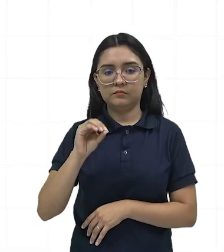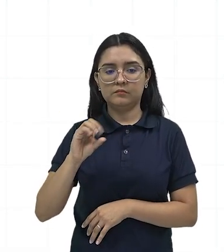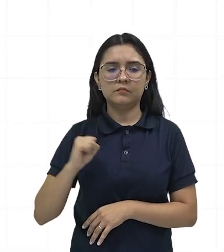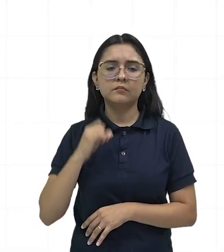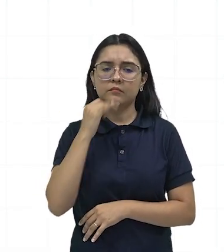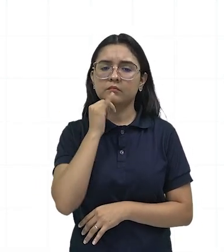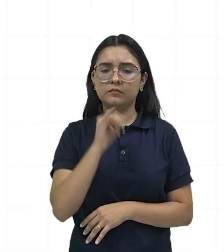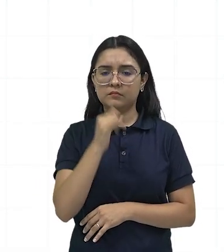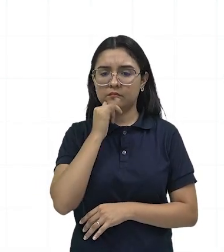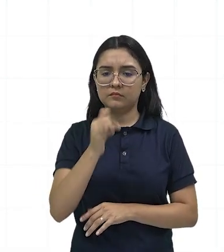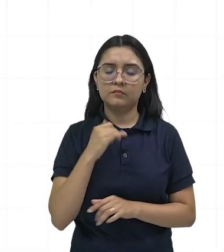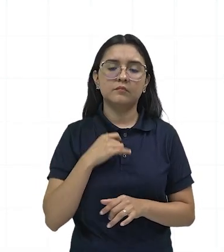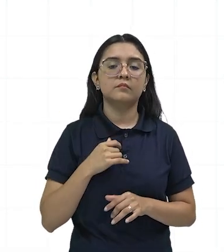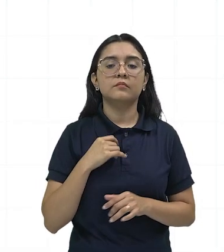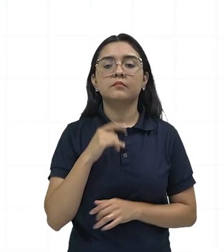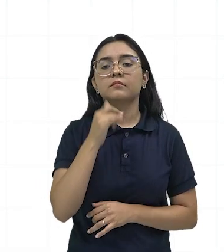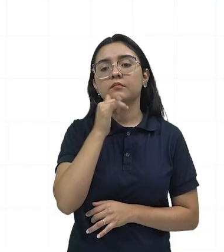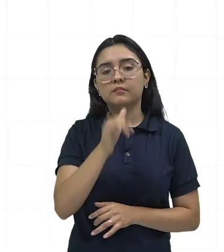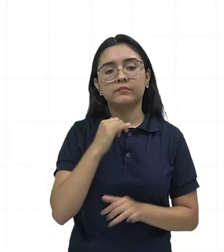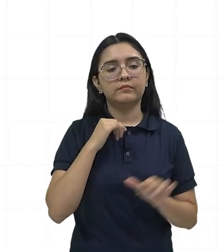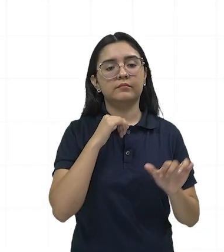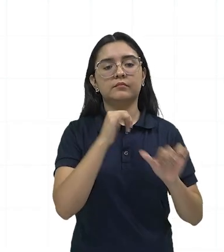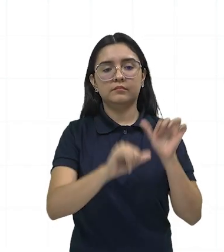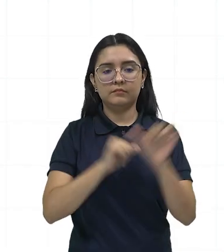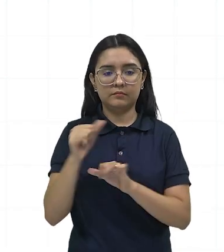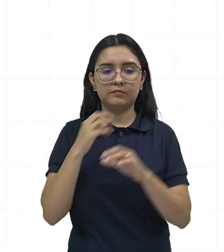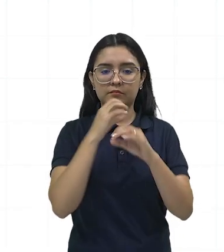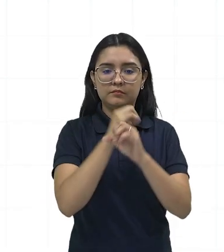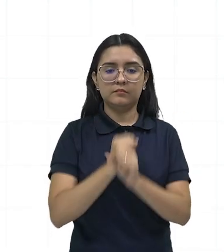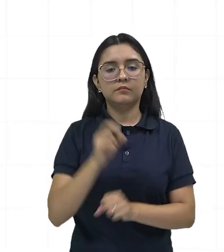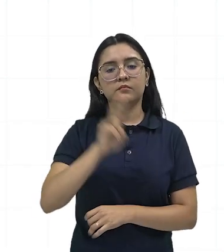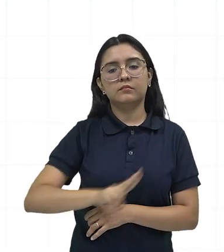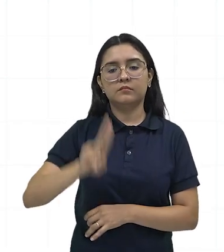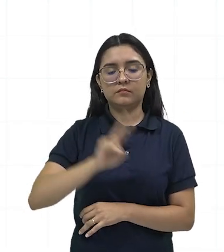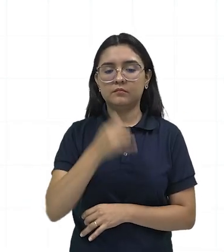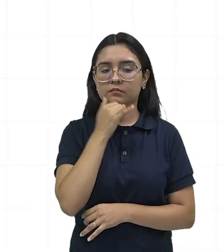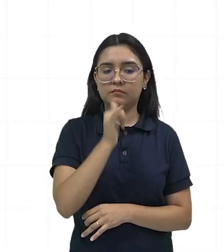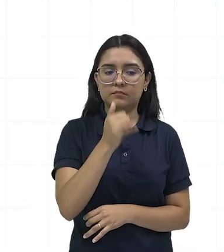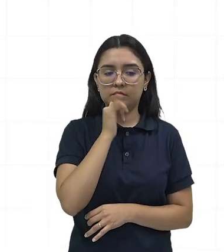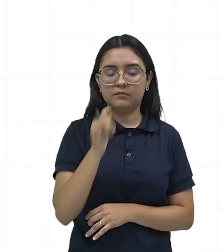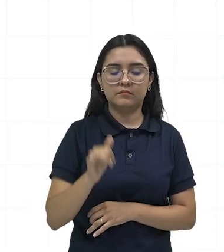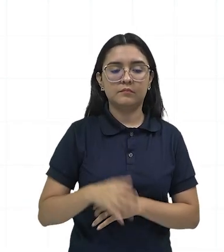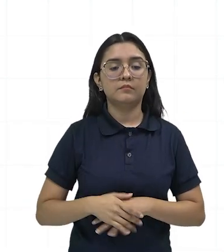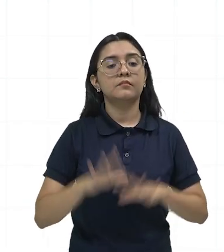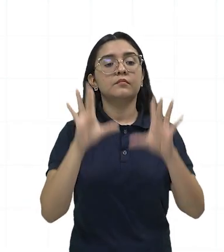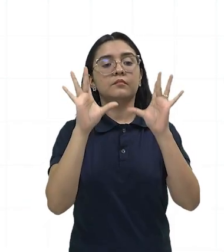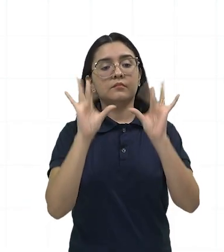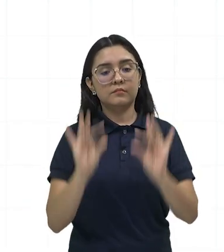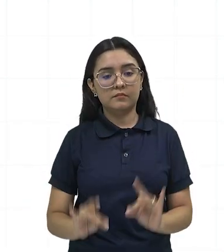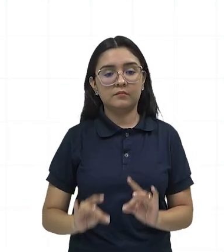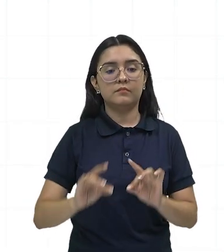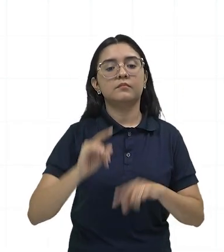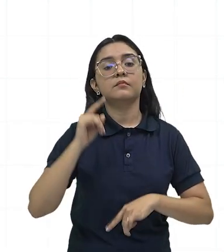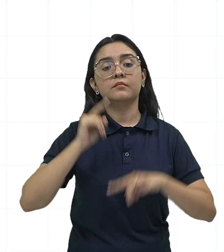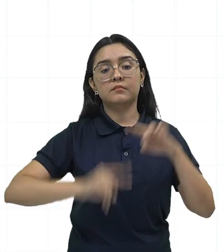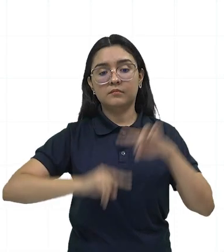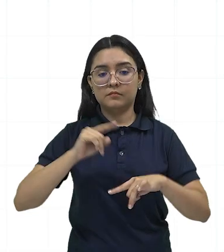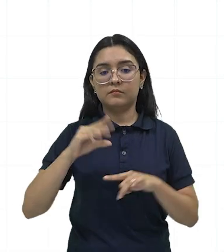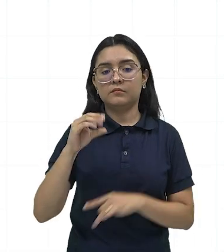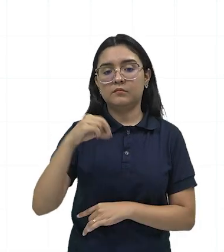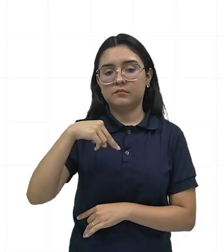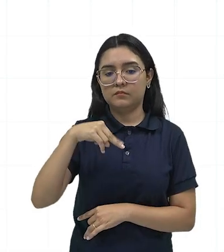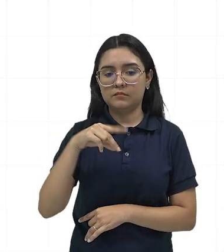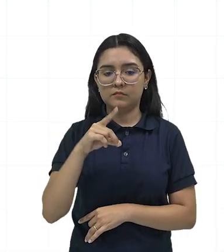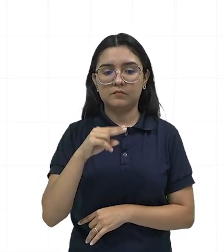elétricos, transformações de energia, cálculo de consumo de energia elétrica e, no detalhamento,